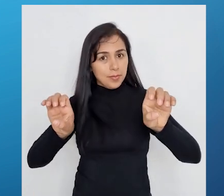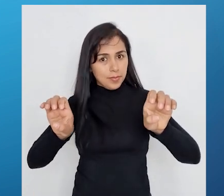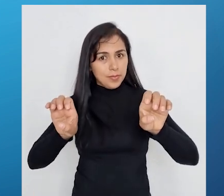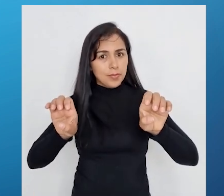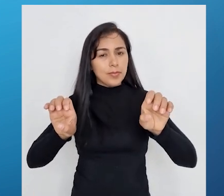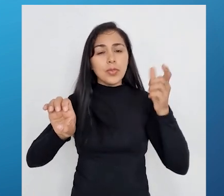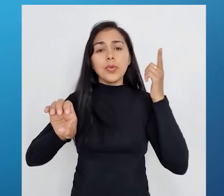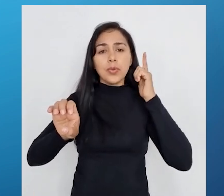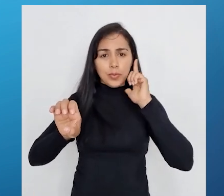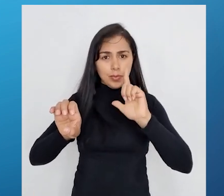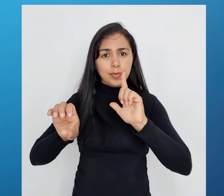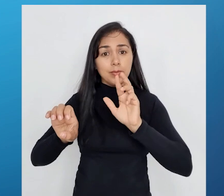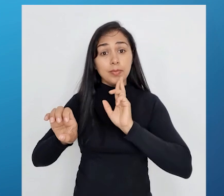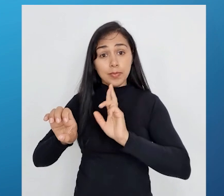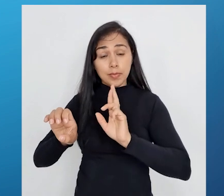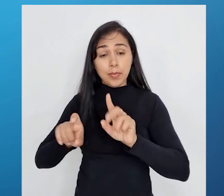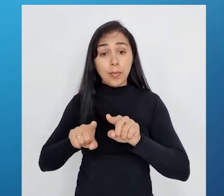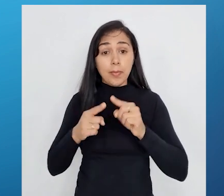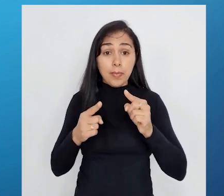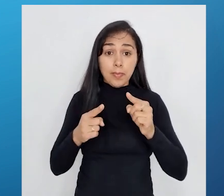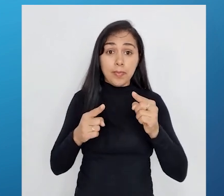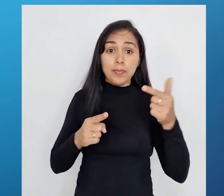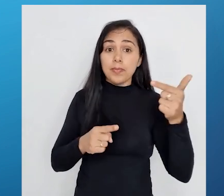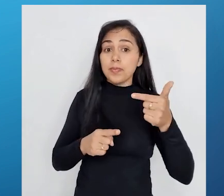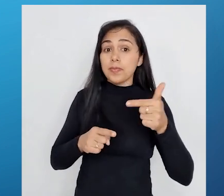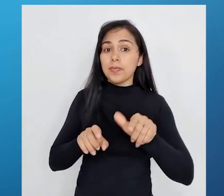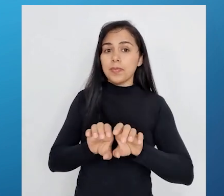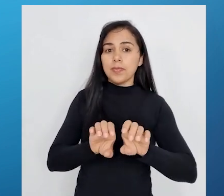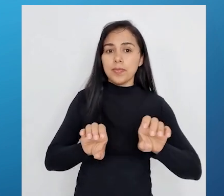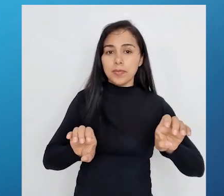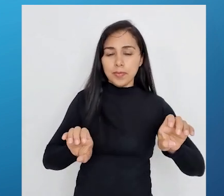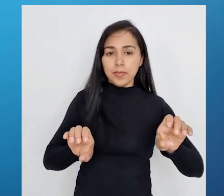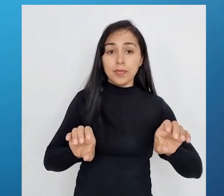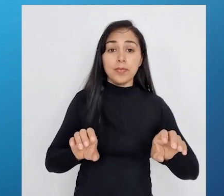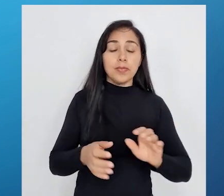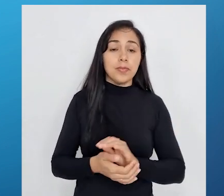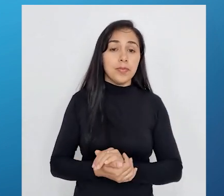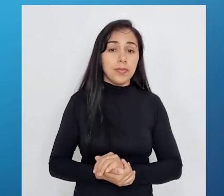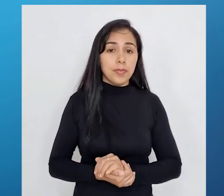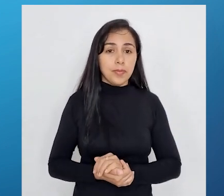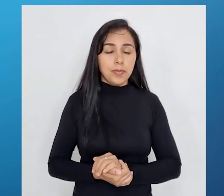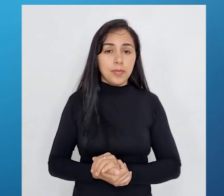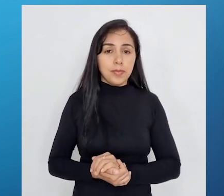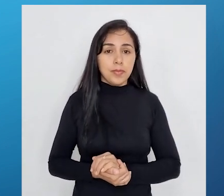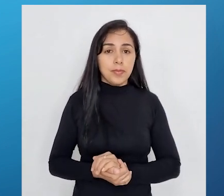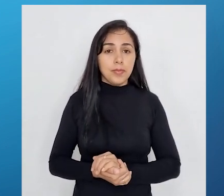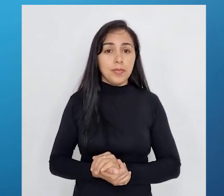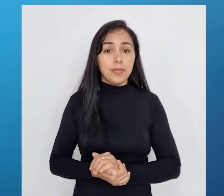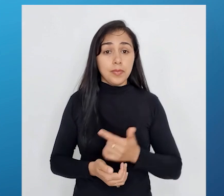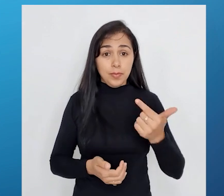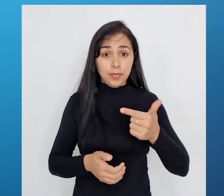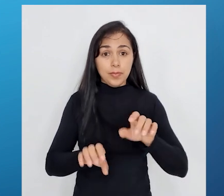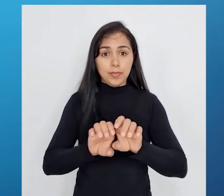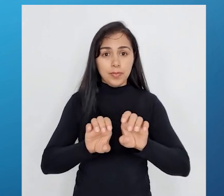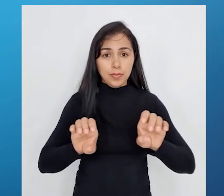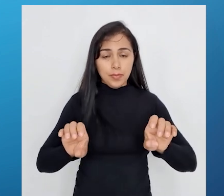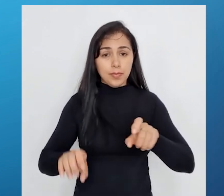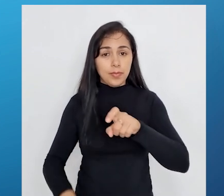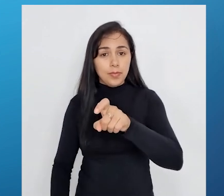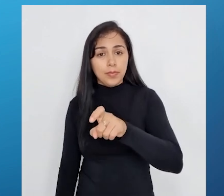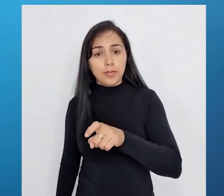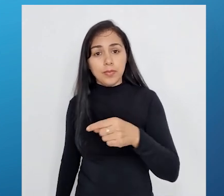funcionando. Vamos ver para a segunda equação. Olha só, na segunda equação, nós temos x menos